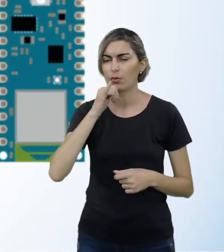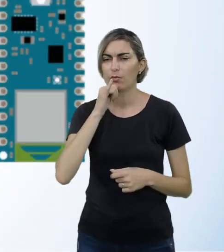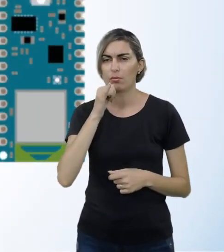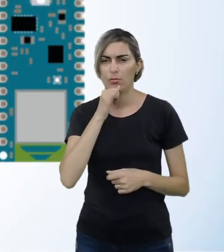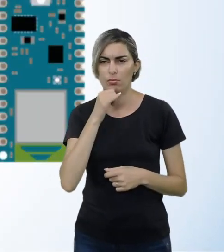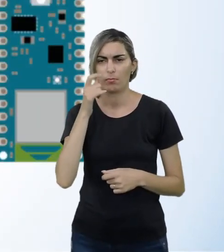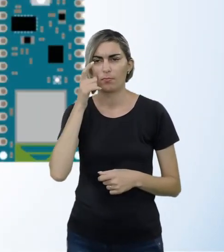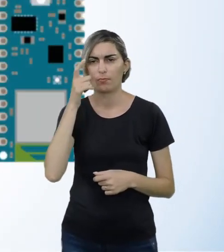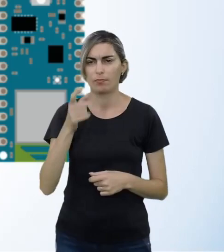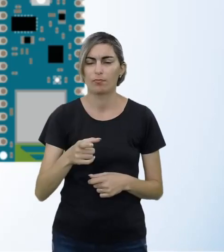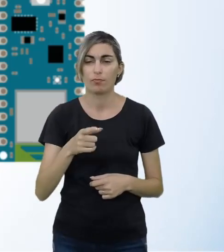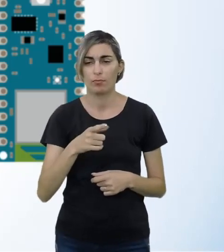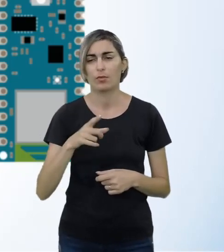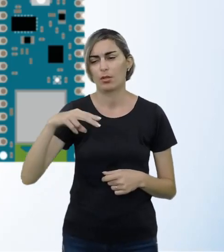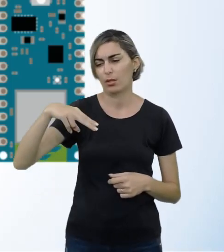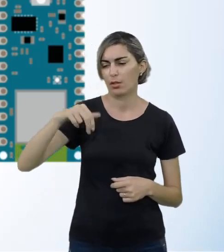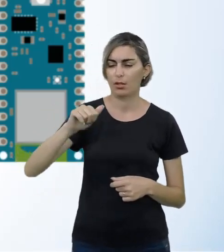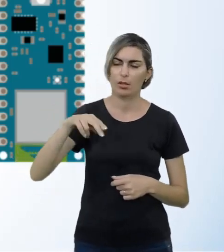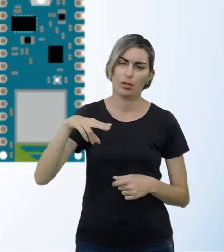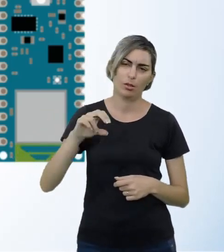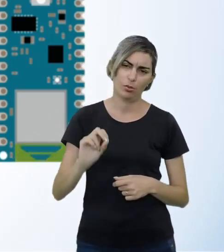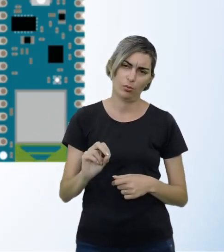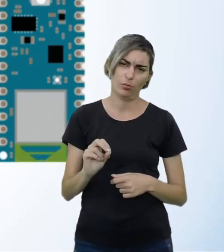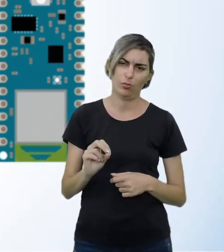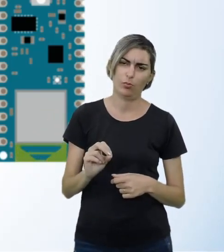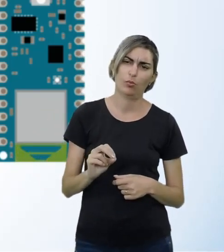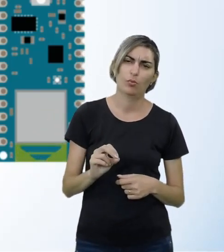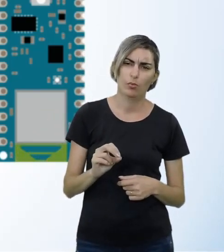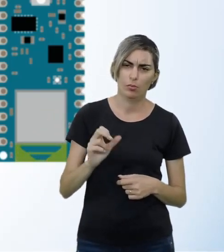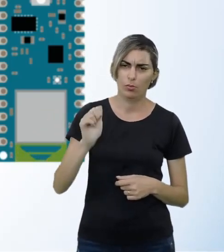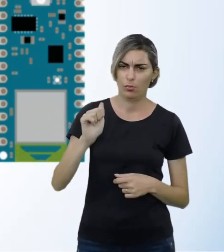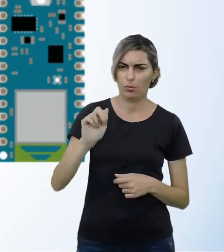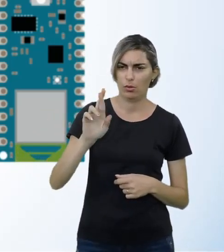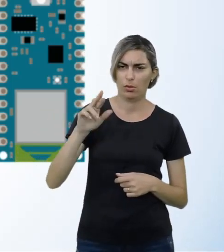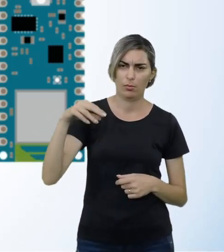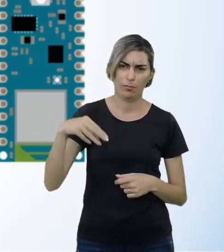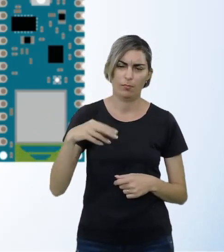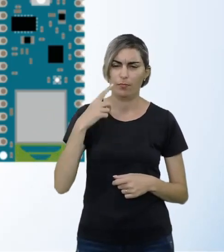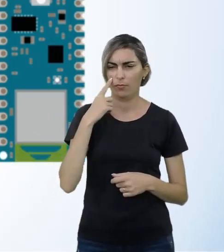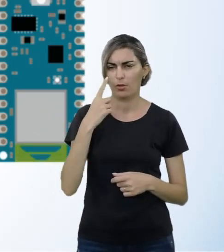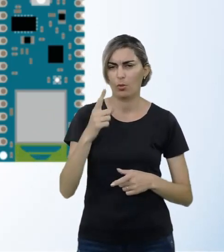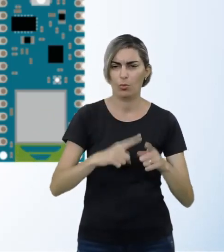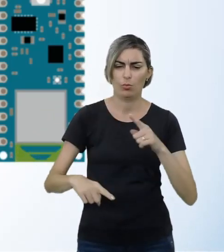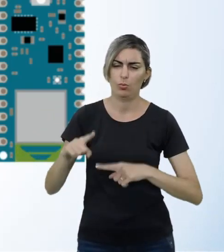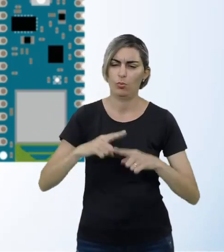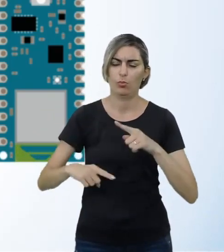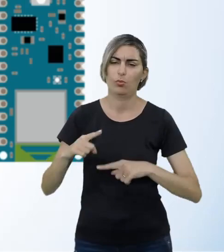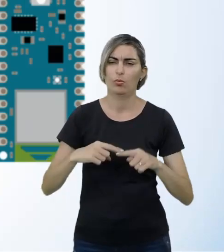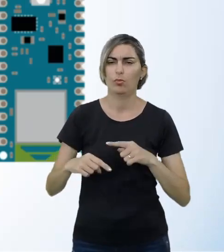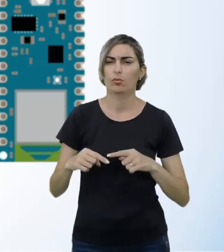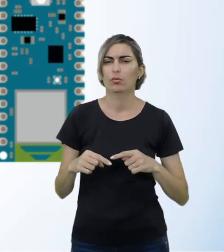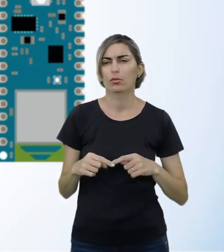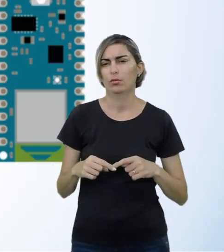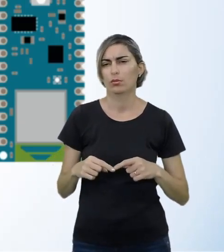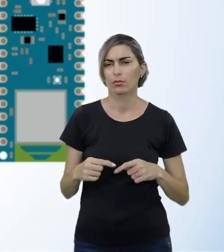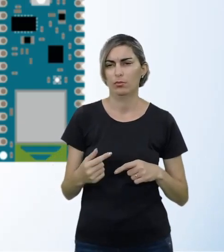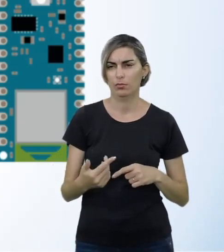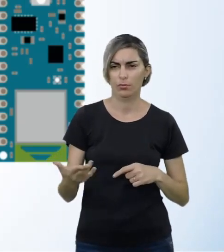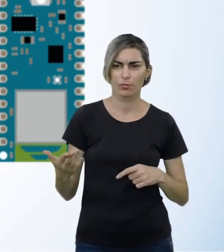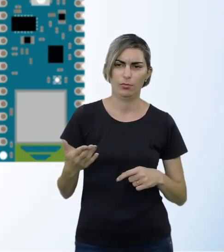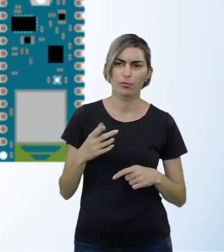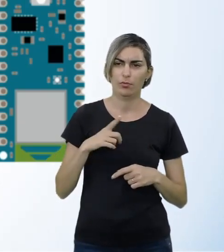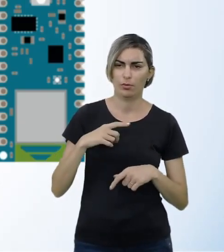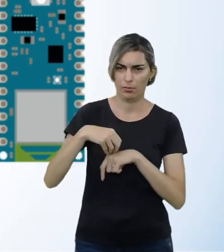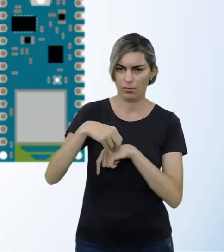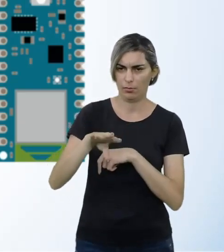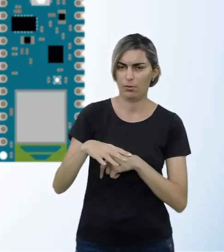outra placa interessante é o Arduino Nano IoT, tá? Esse aqui a gente já tem um microcontrolador ARM Cortex, então a gente já tem uma